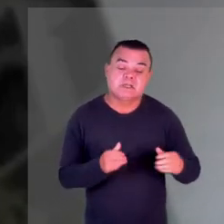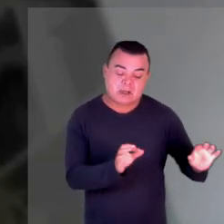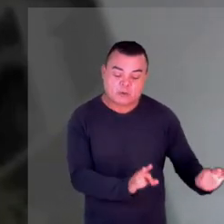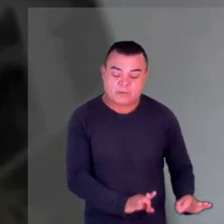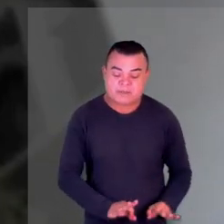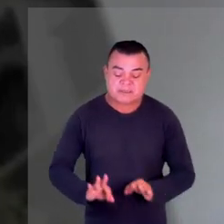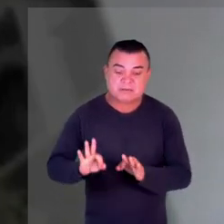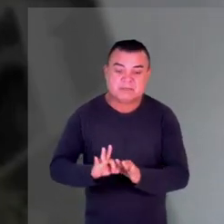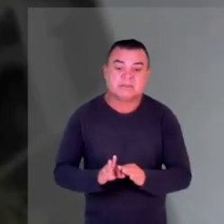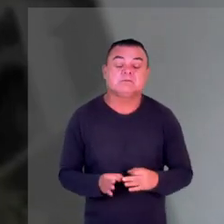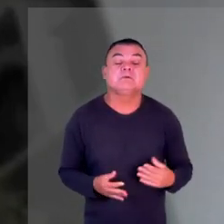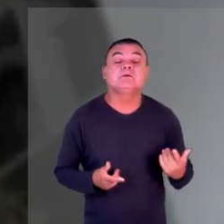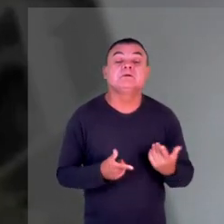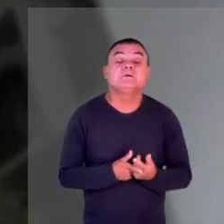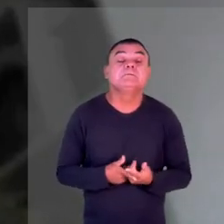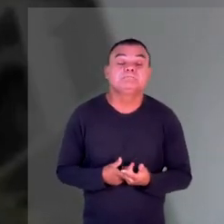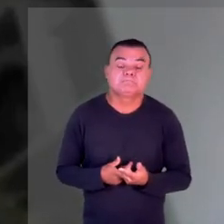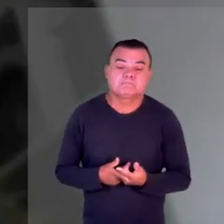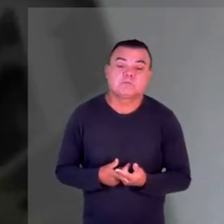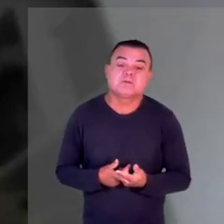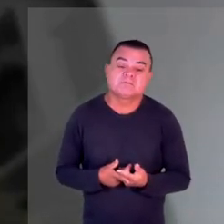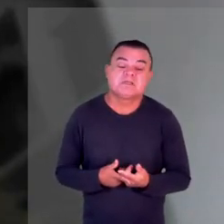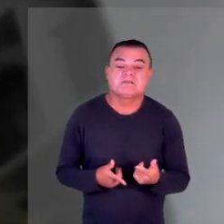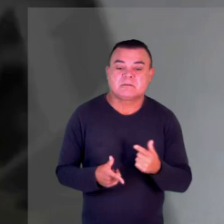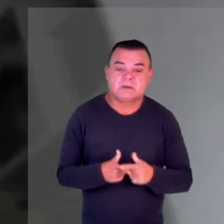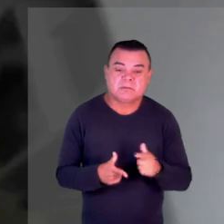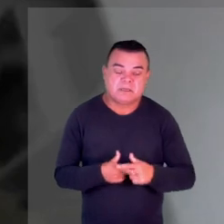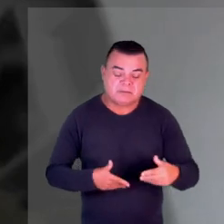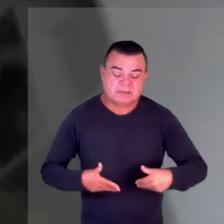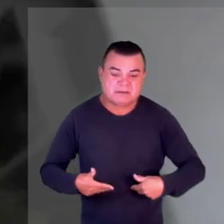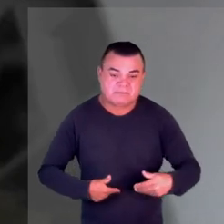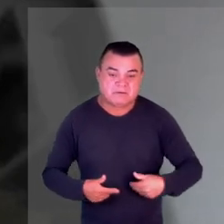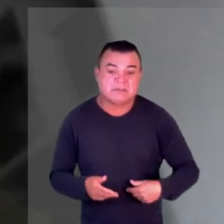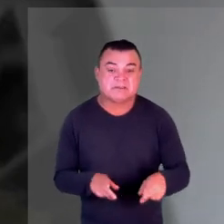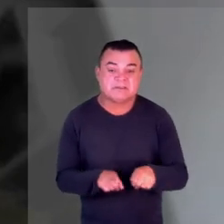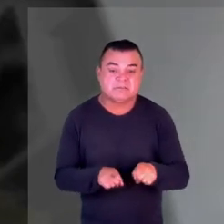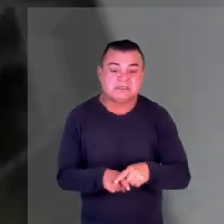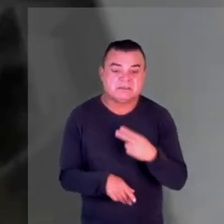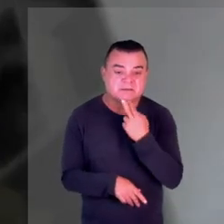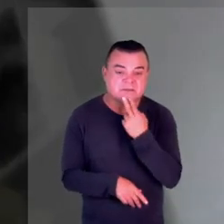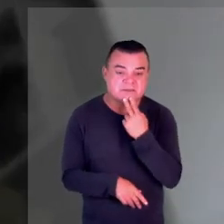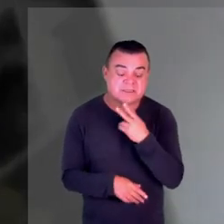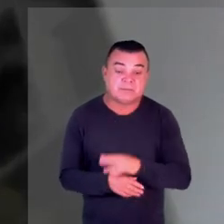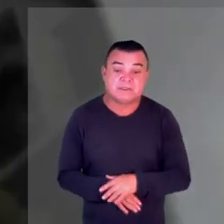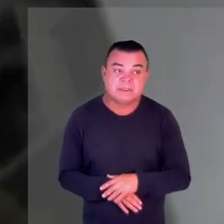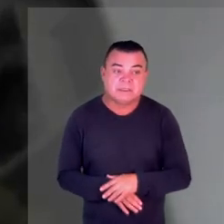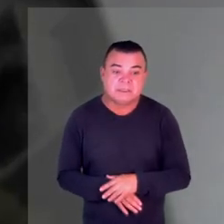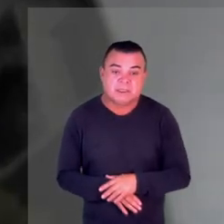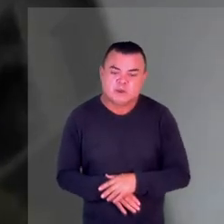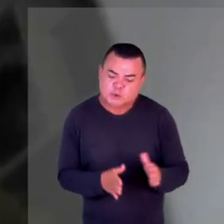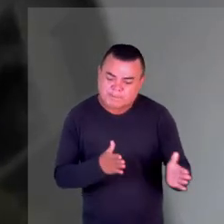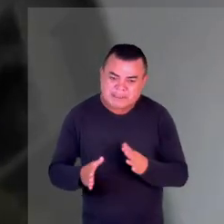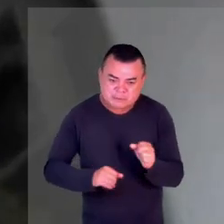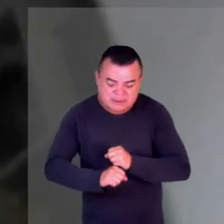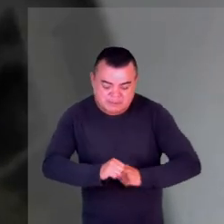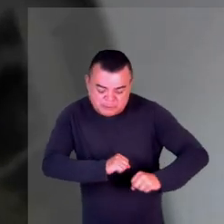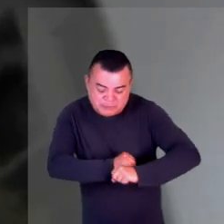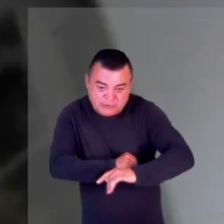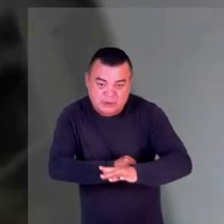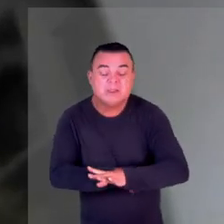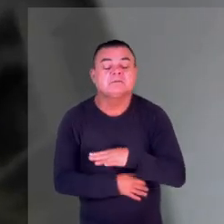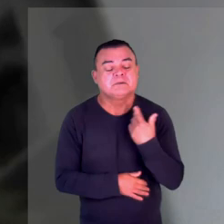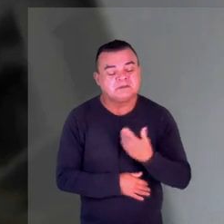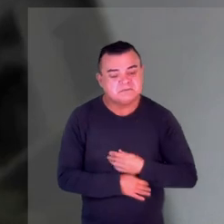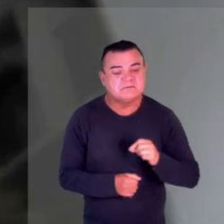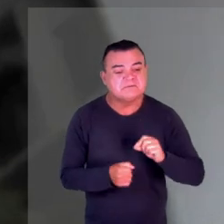da situação de fome né de nutrição Inclusive durante toda a pandemia nós fizemos muitos trabalhos nesse